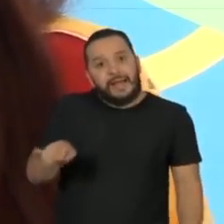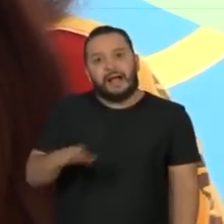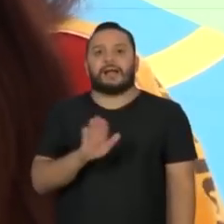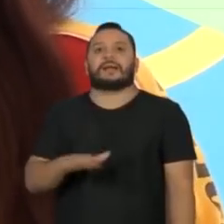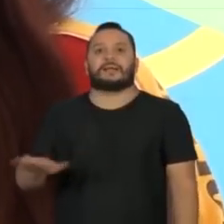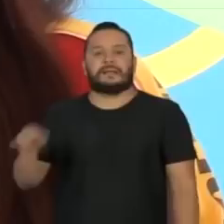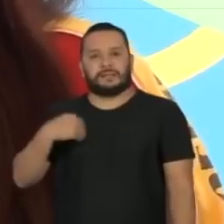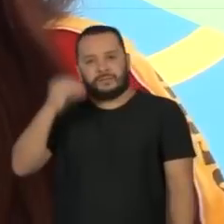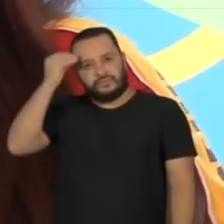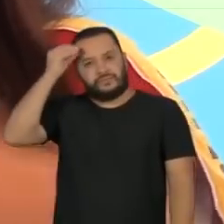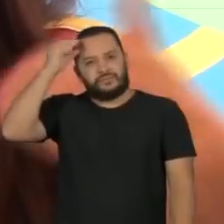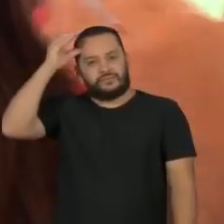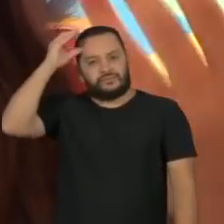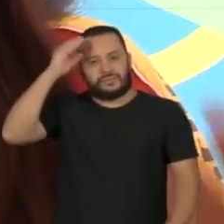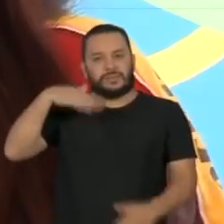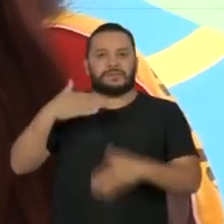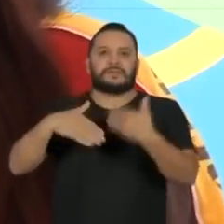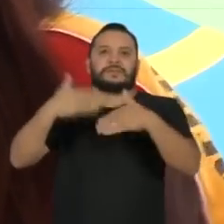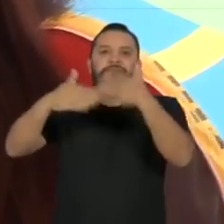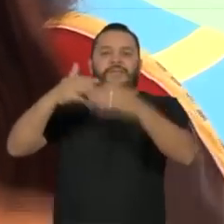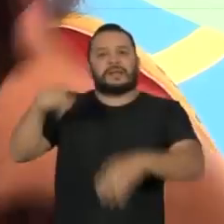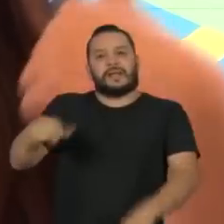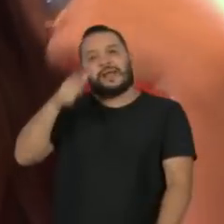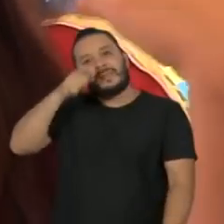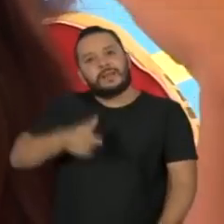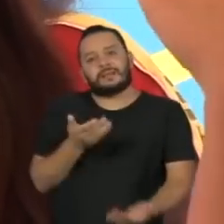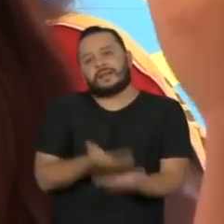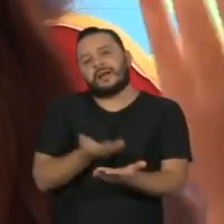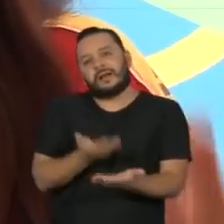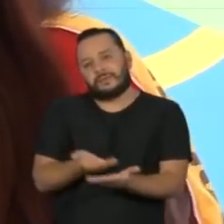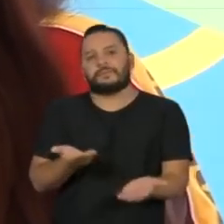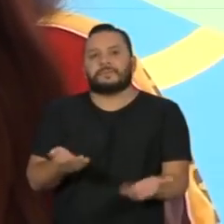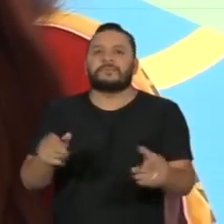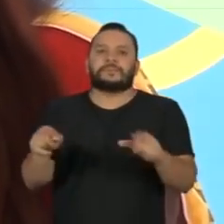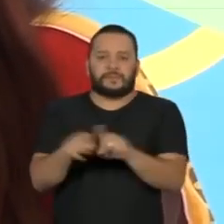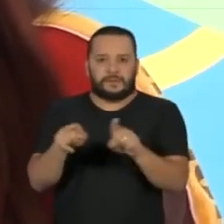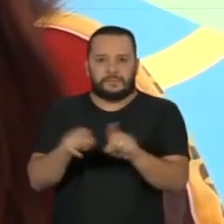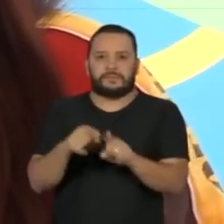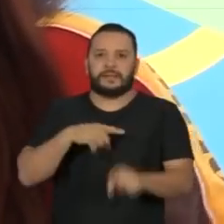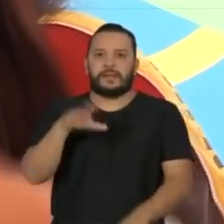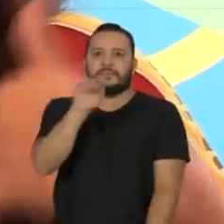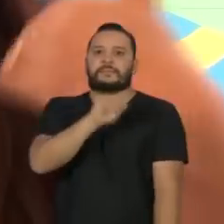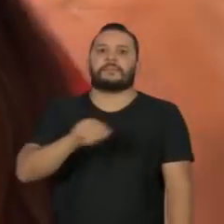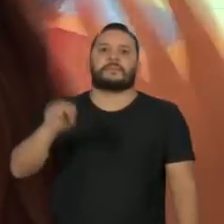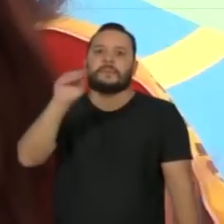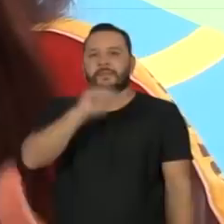muito mais desenvolvida. Ela é mais interessada nas aulas, ela tem uma oralidade